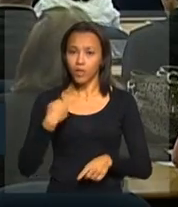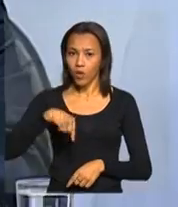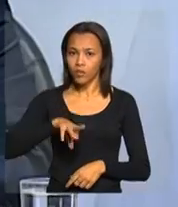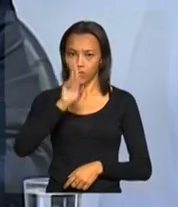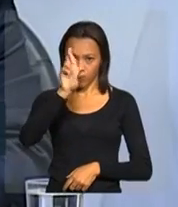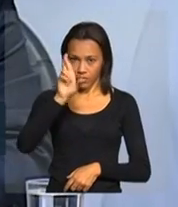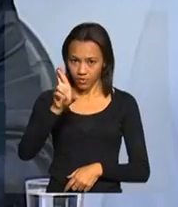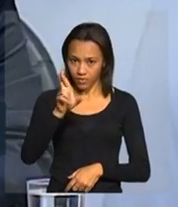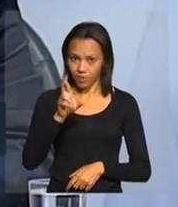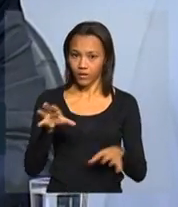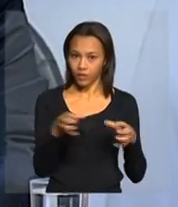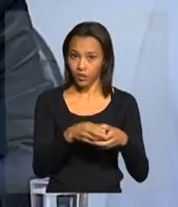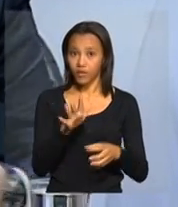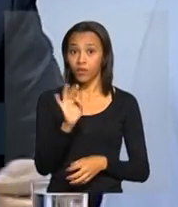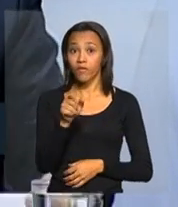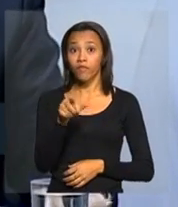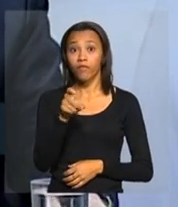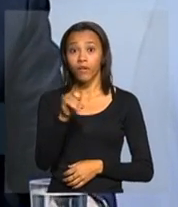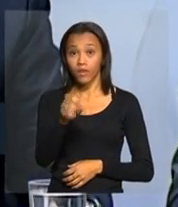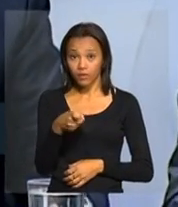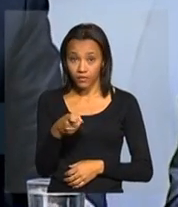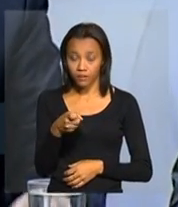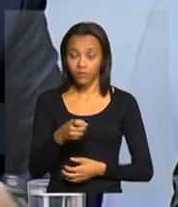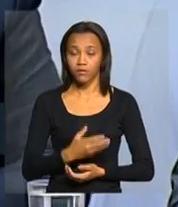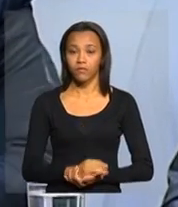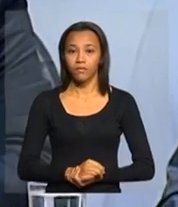representante da OPAS, Dr. Félix Rigoli.